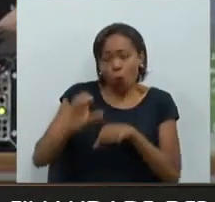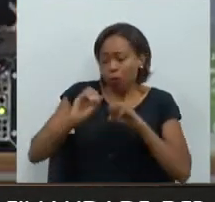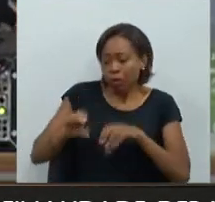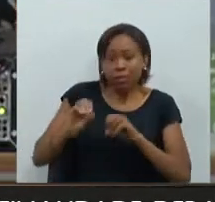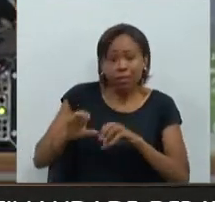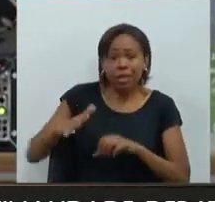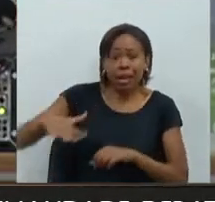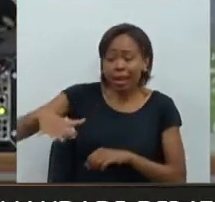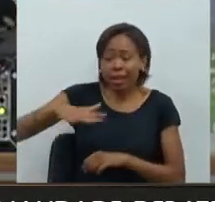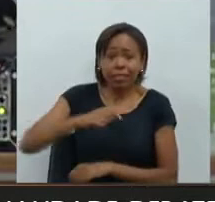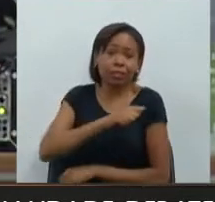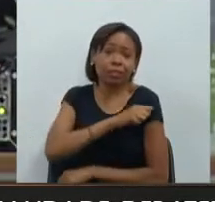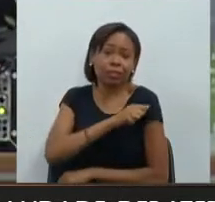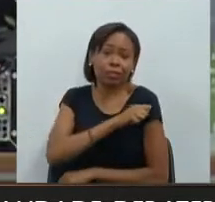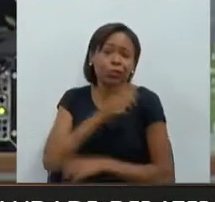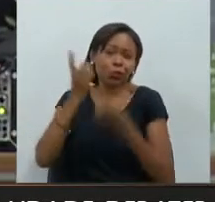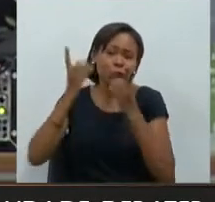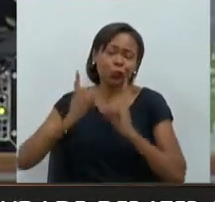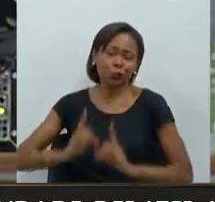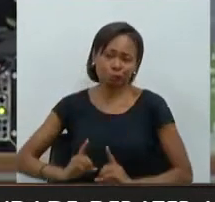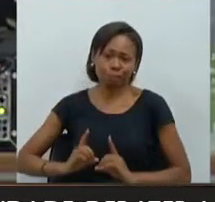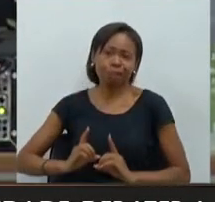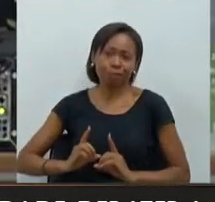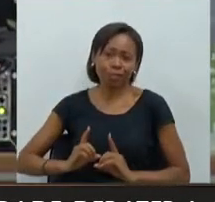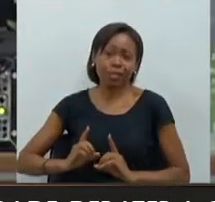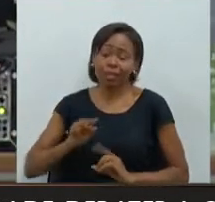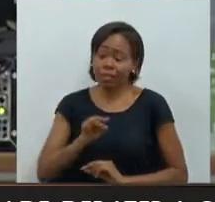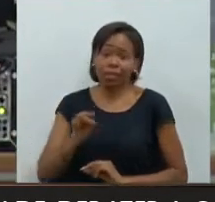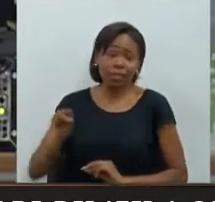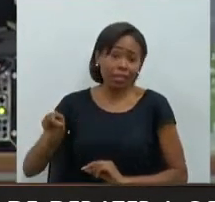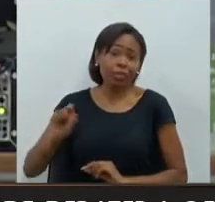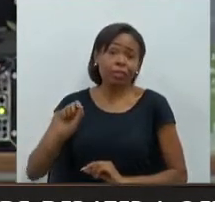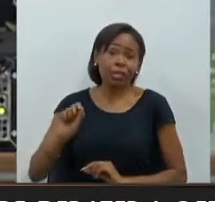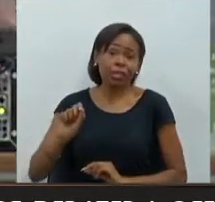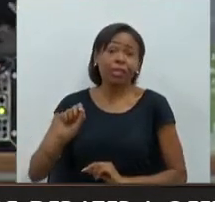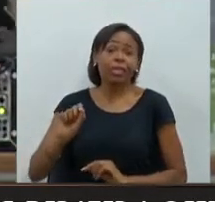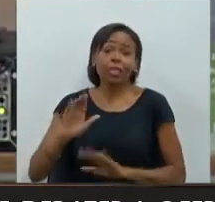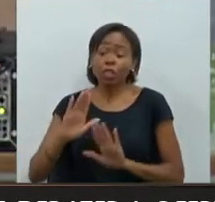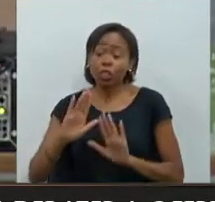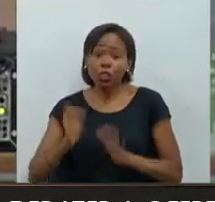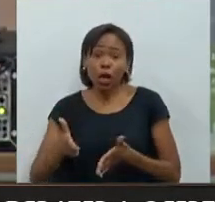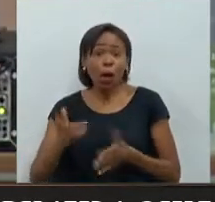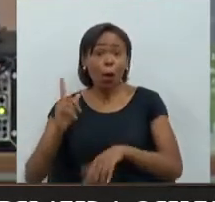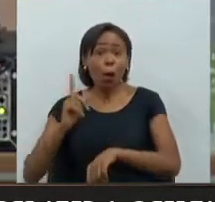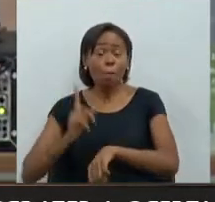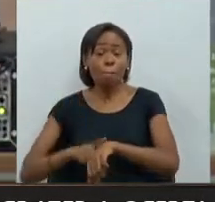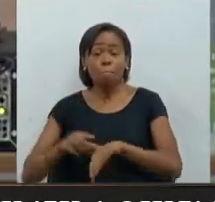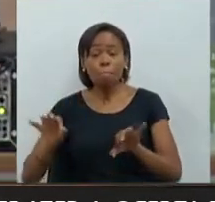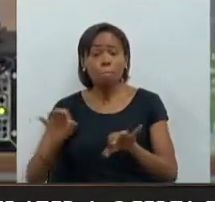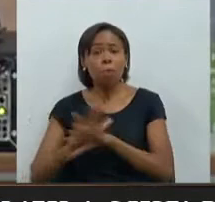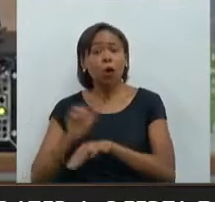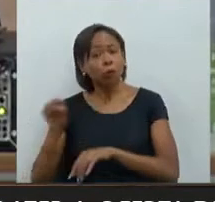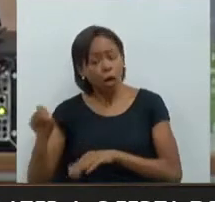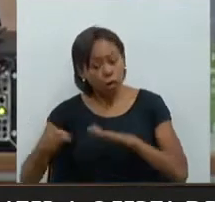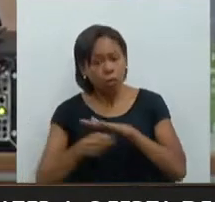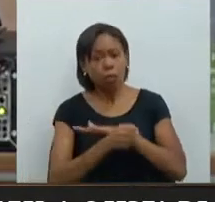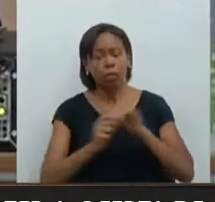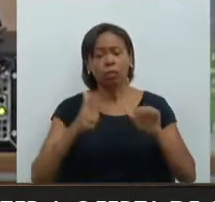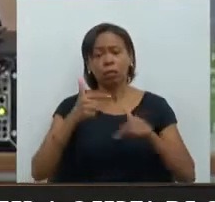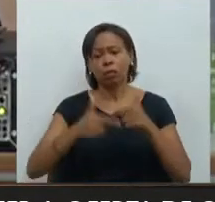esses nossos alunos, né, que estão para inserir lá naquela vaga. Então, quando eles